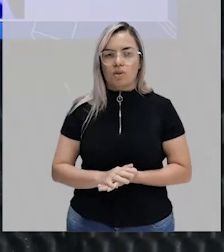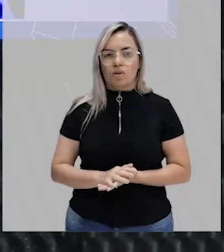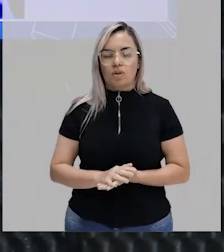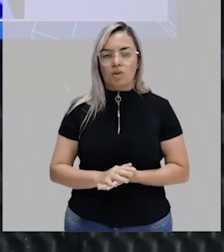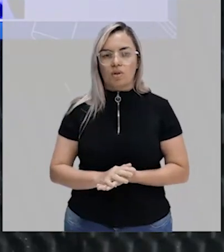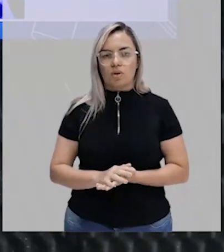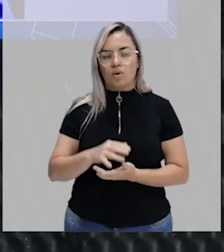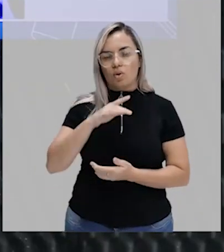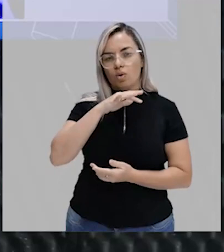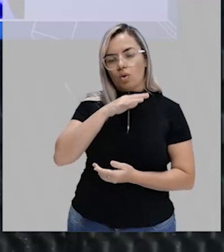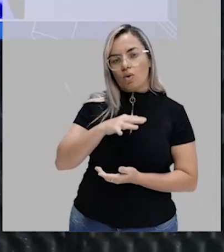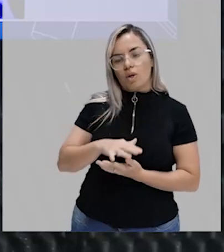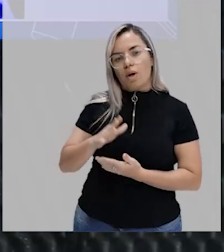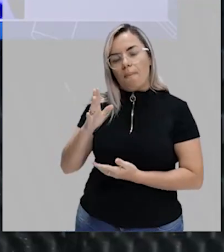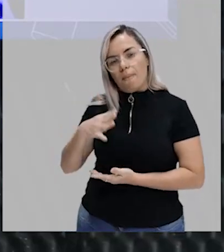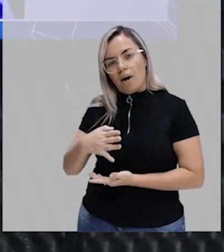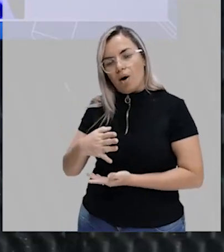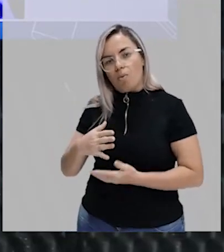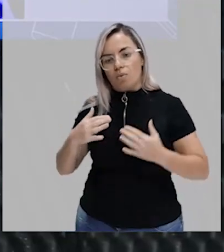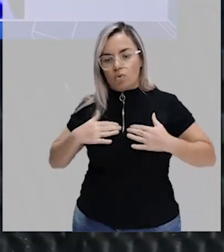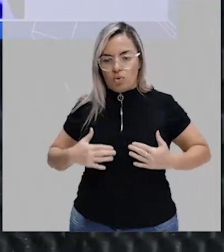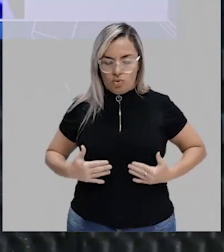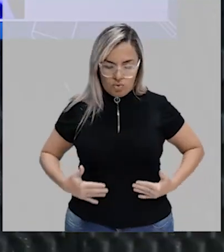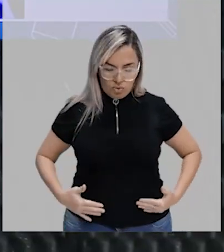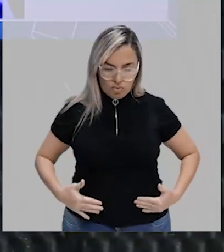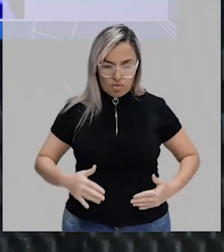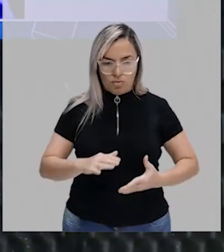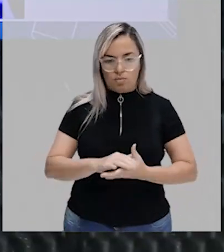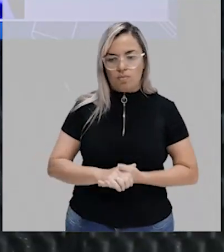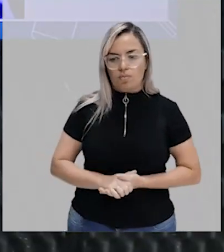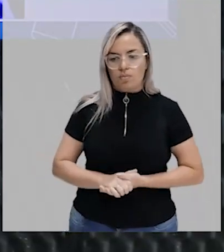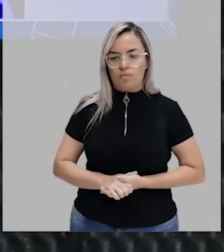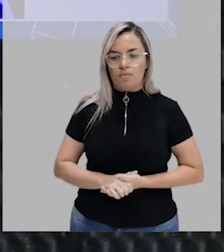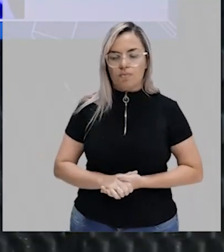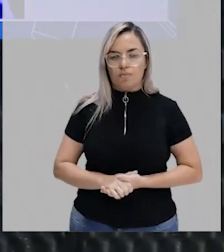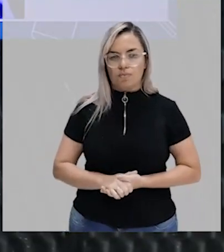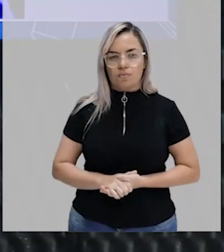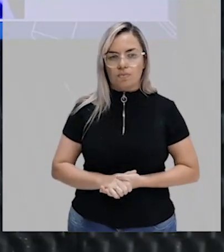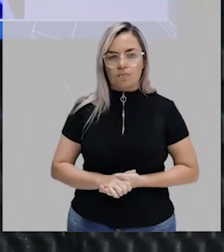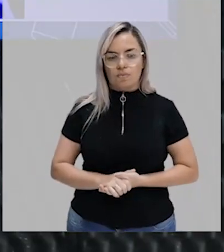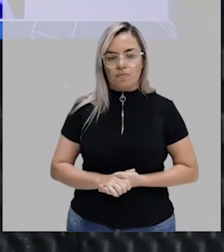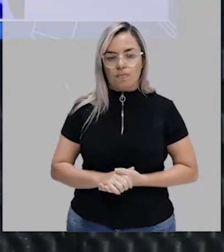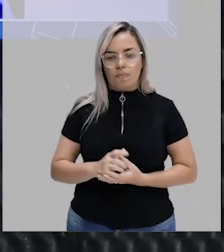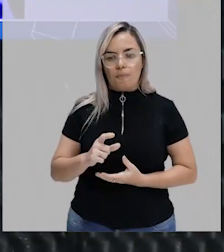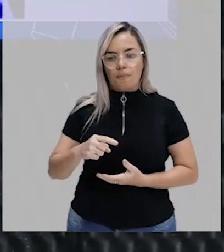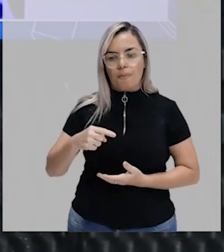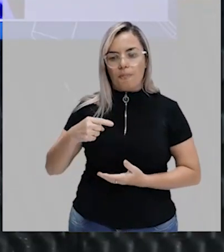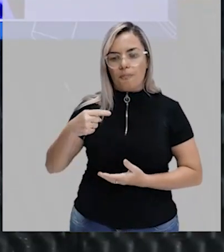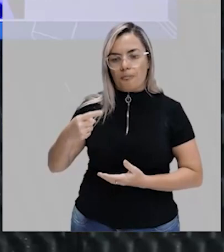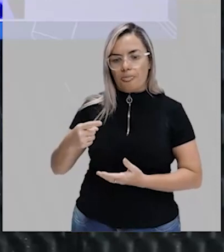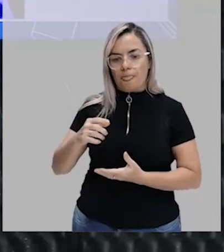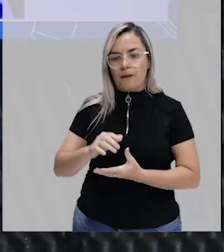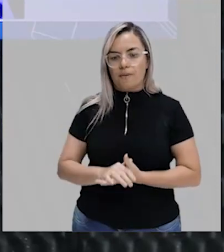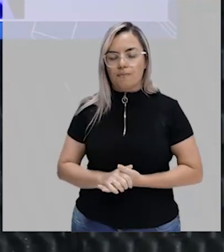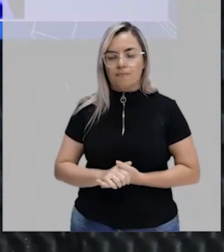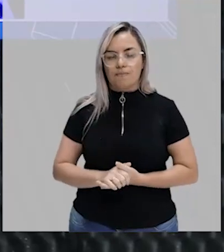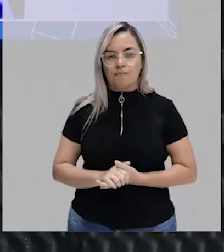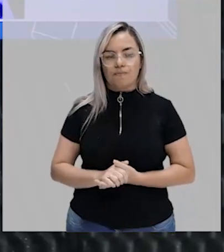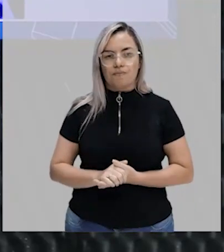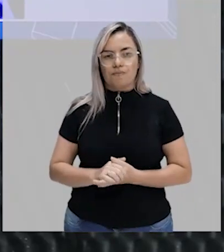maléficas para o organismo, tá? Além de ter a indução por mutação por meio